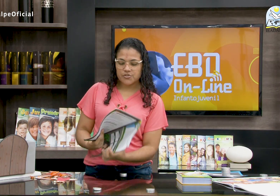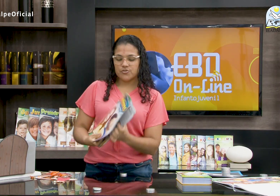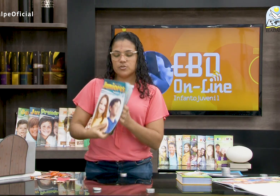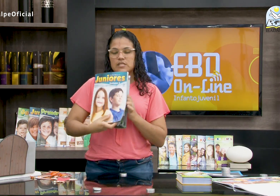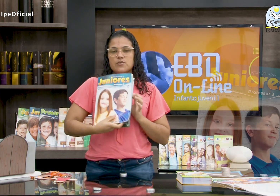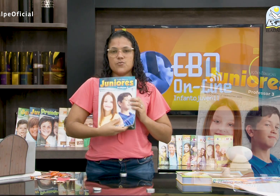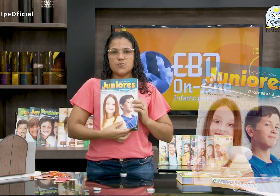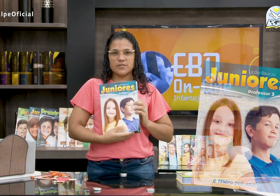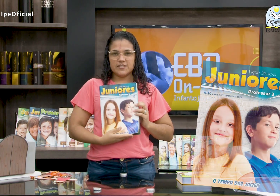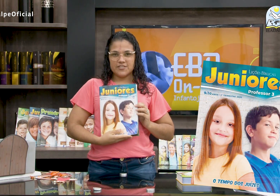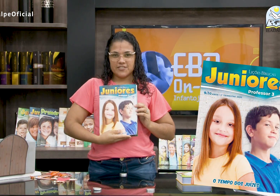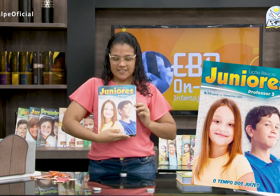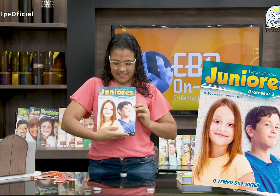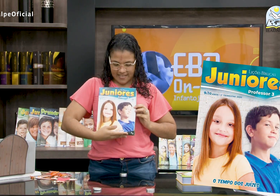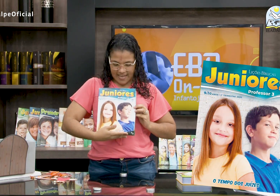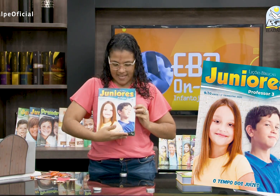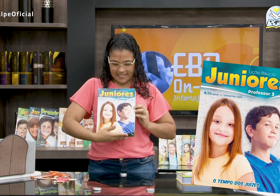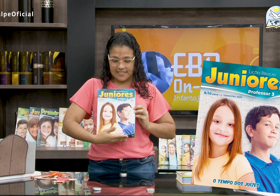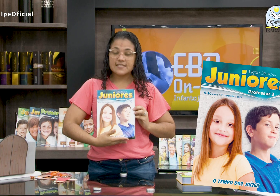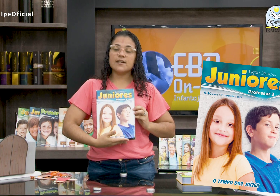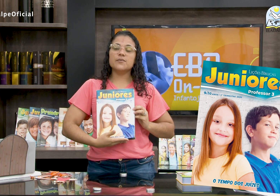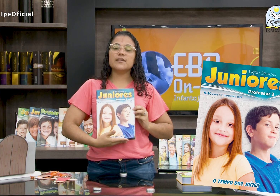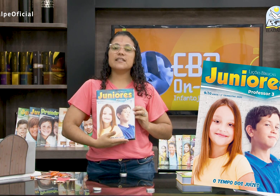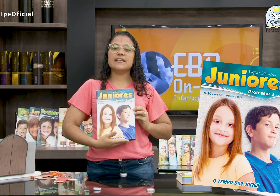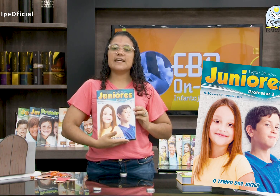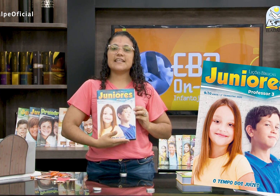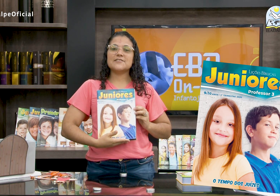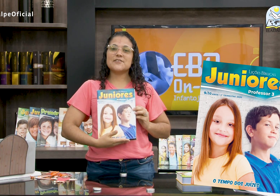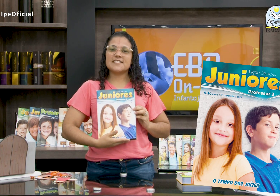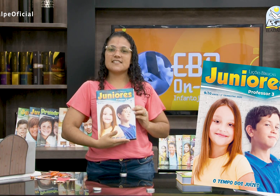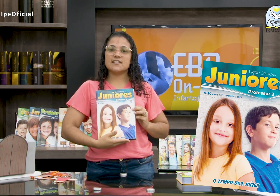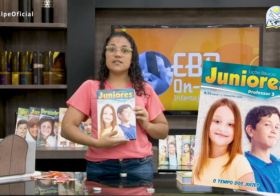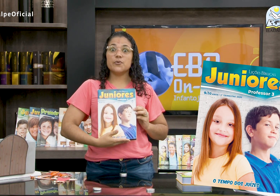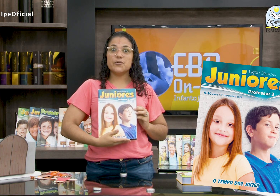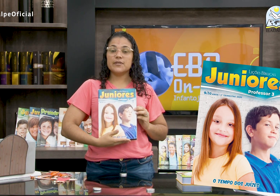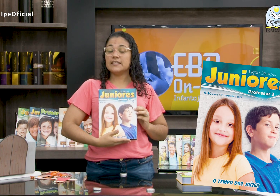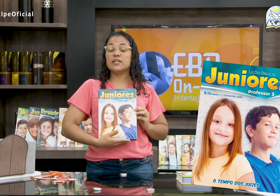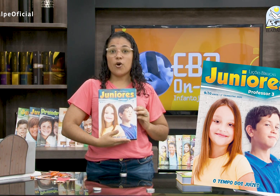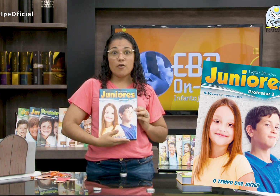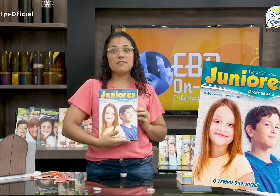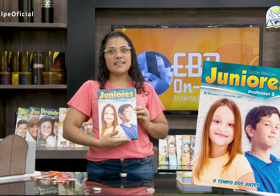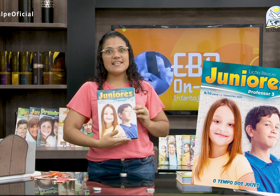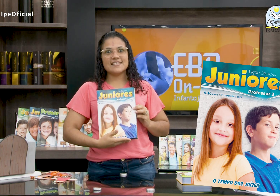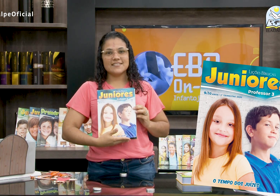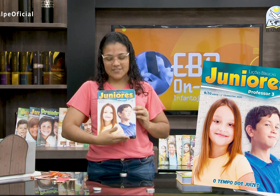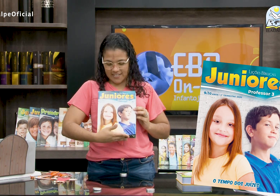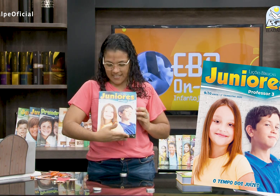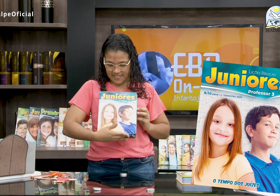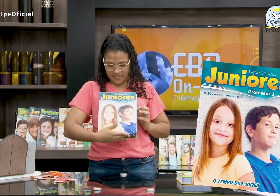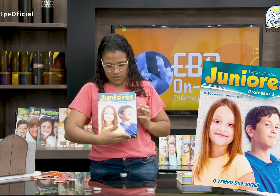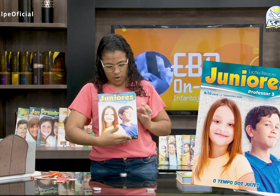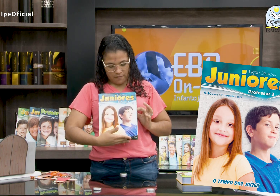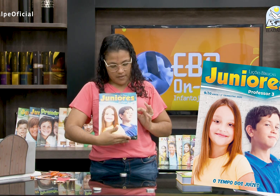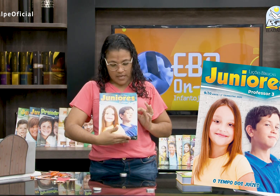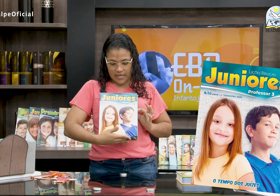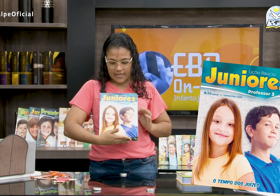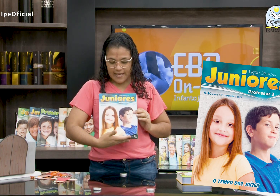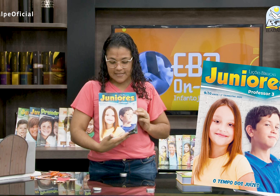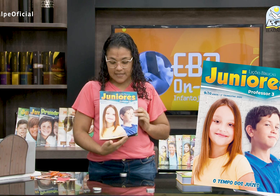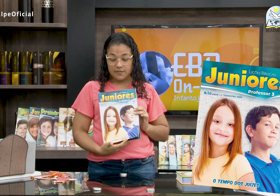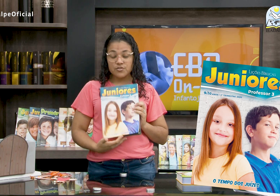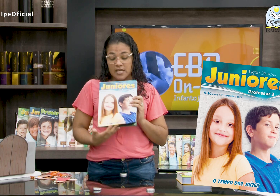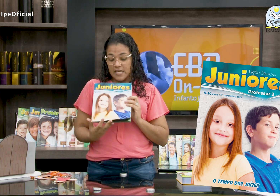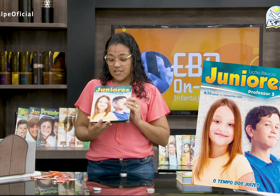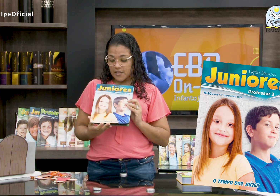dos juniores. Essa lição que tem aquelas crianças entre 9 e 10 anos, né? Crianças de 9 e